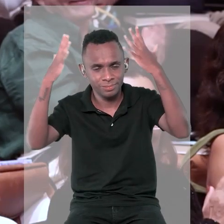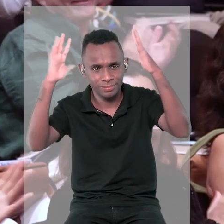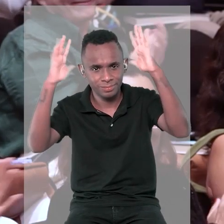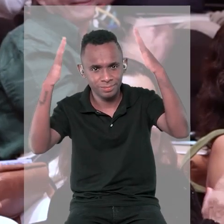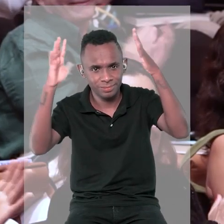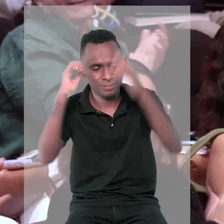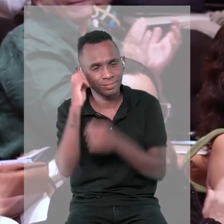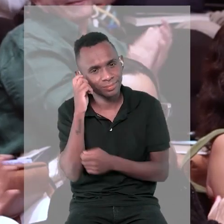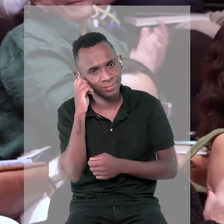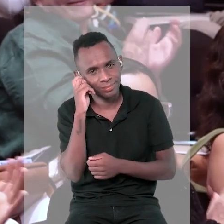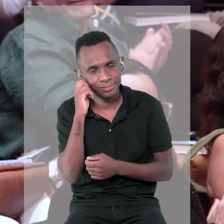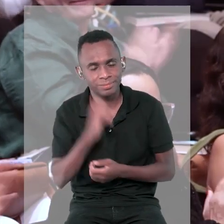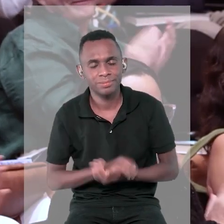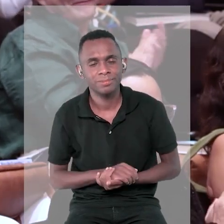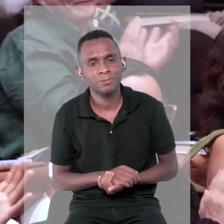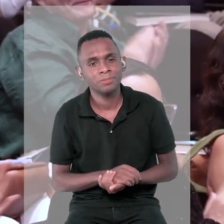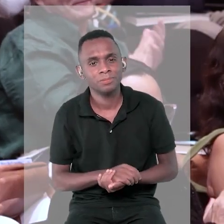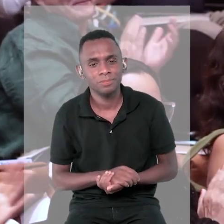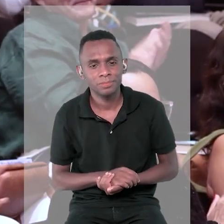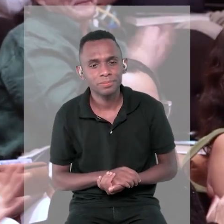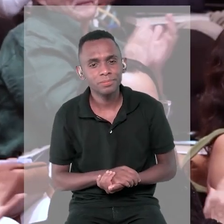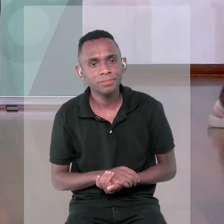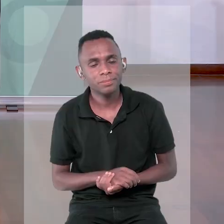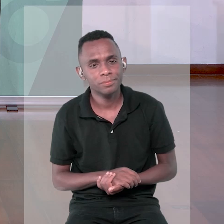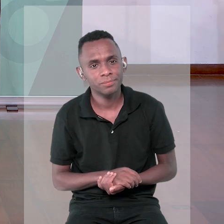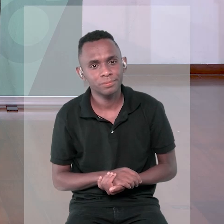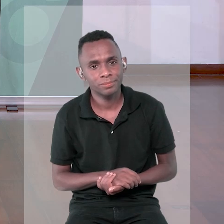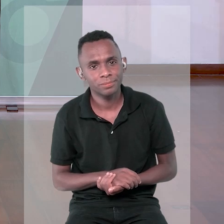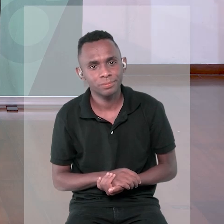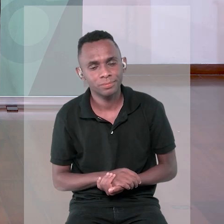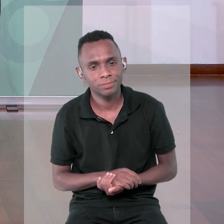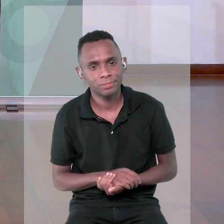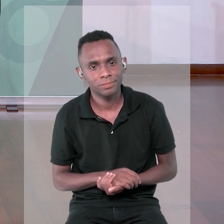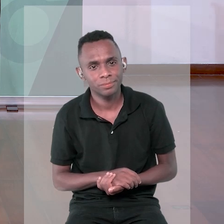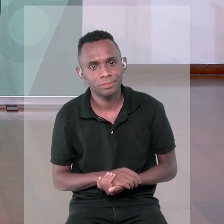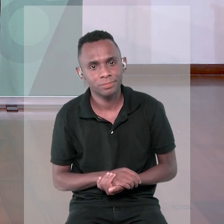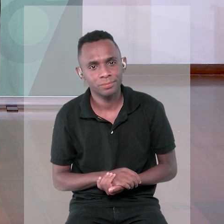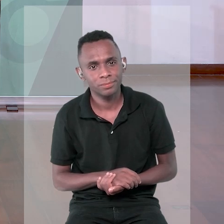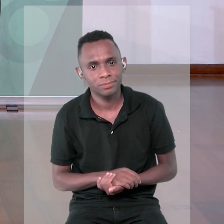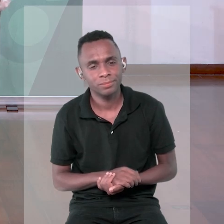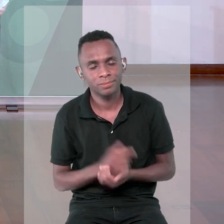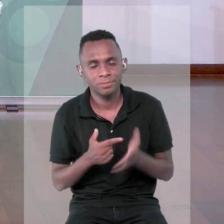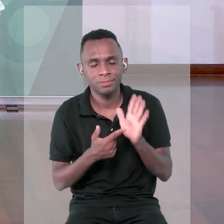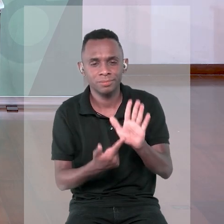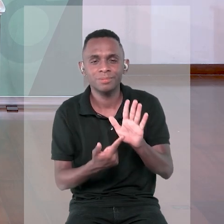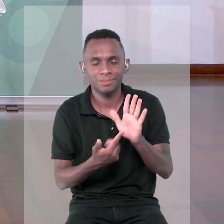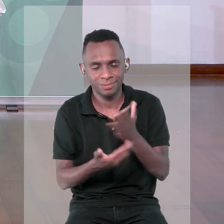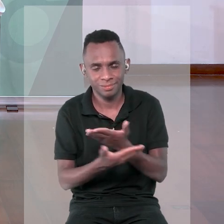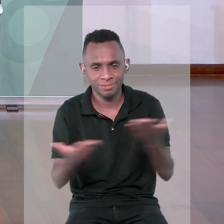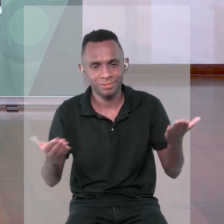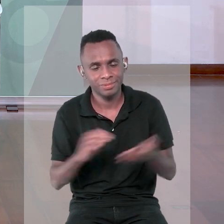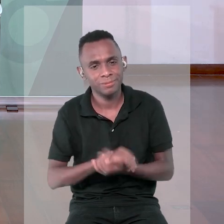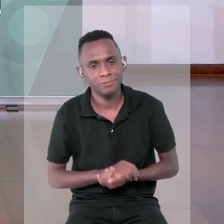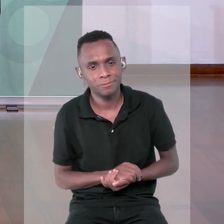A plateia aplaude calorosamente a entrada da autora Isabelle Anchieta. Pode ir se apresentando, então deixa eu agradecer. As